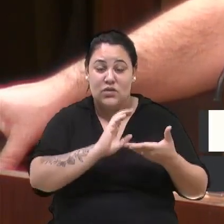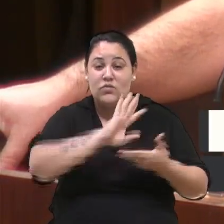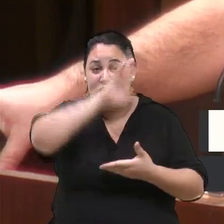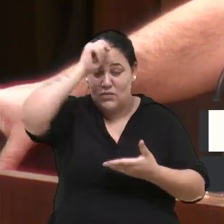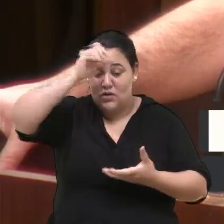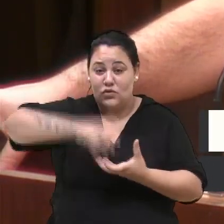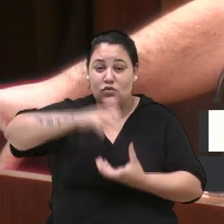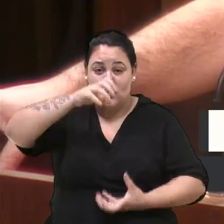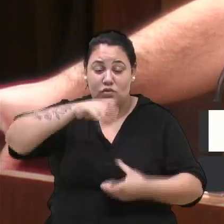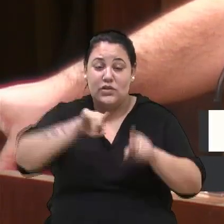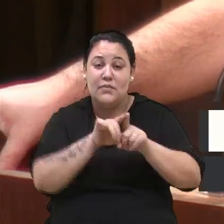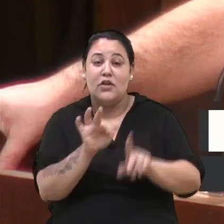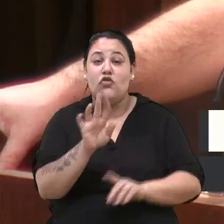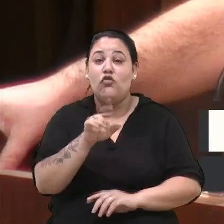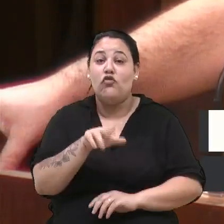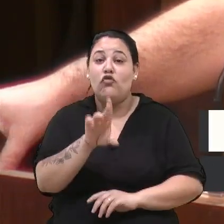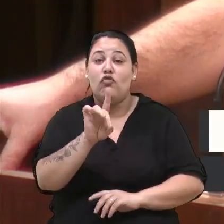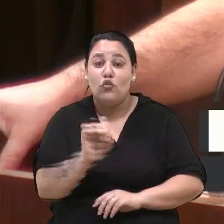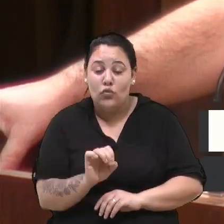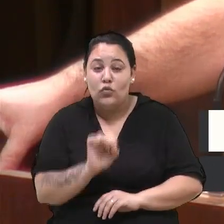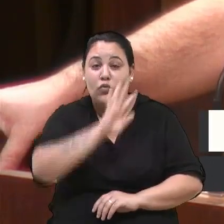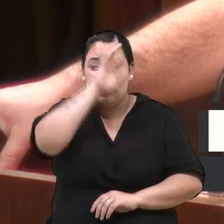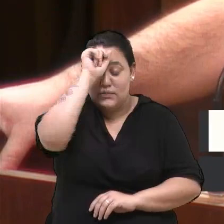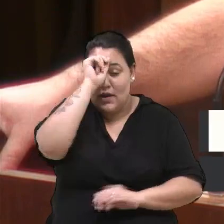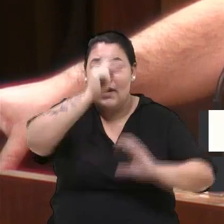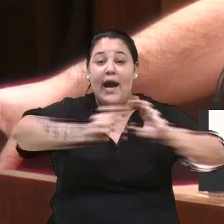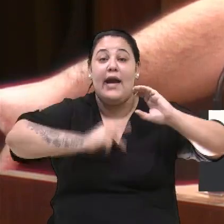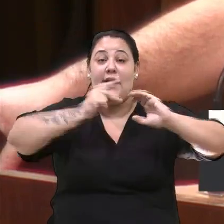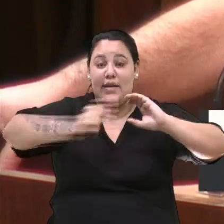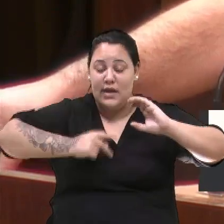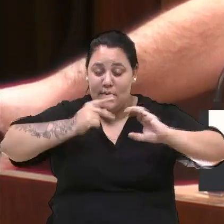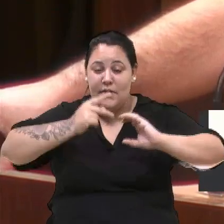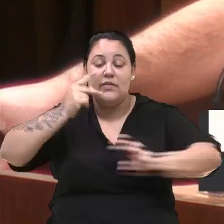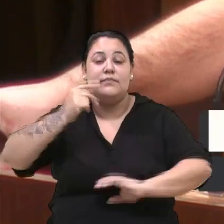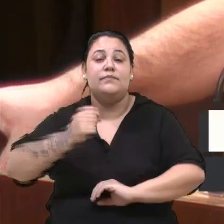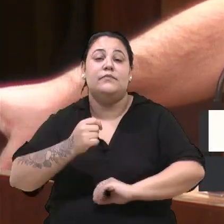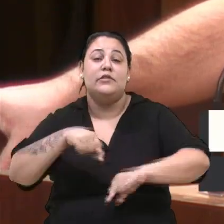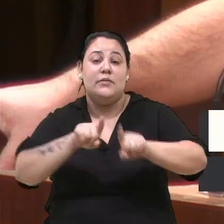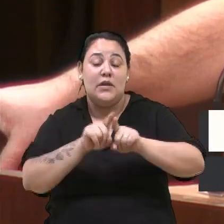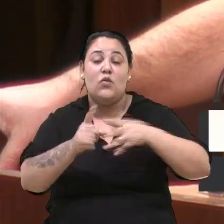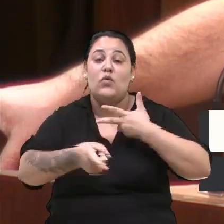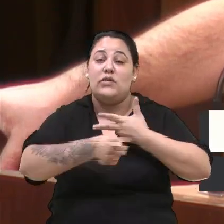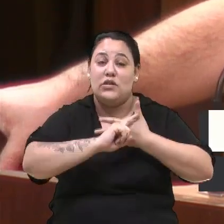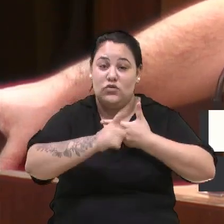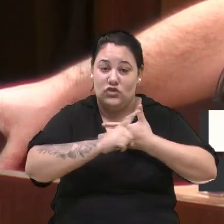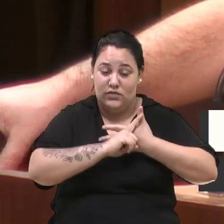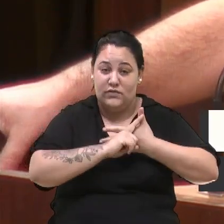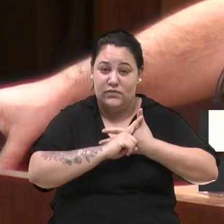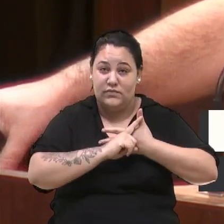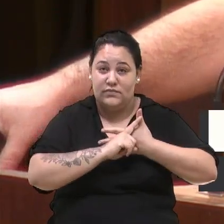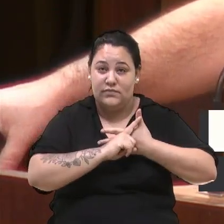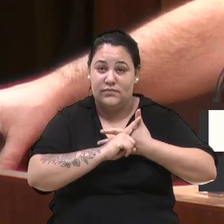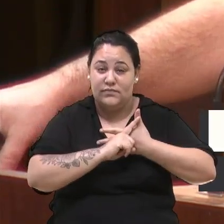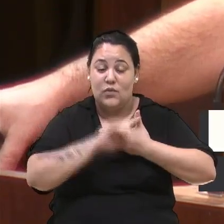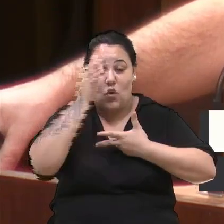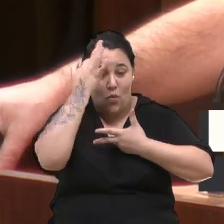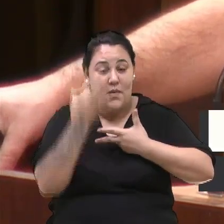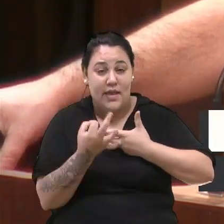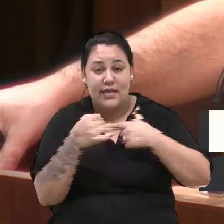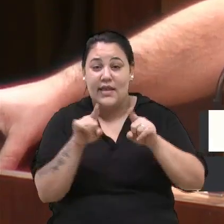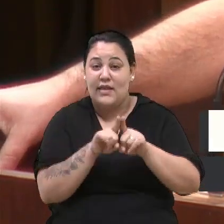Municipal do Idoso, a Câmara de Vereadores, o Executivo por ter esse entendimento, a